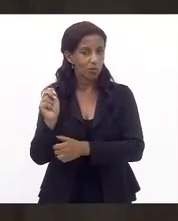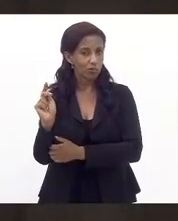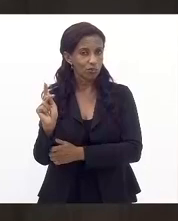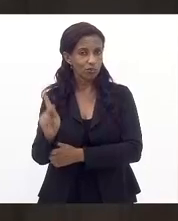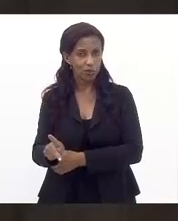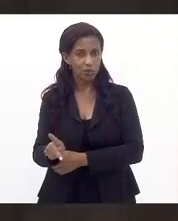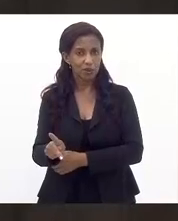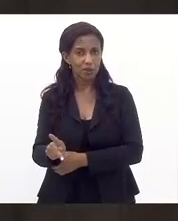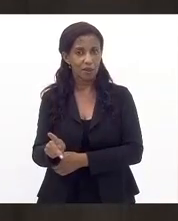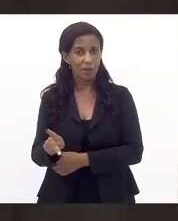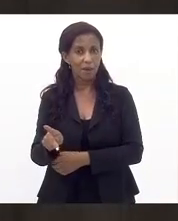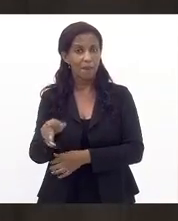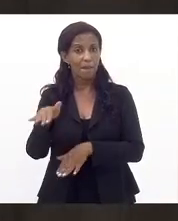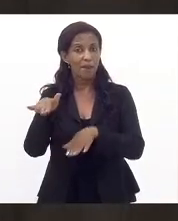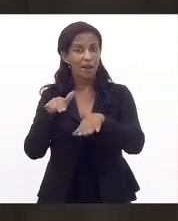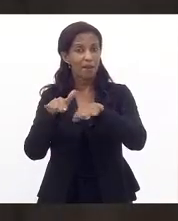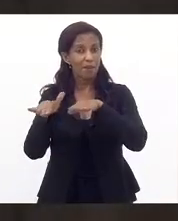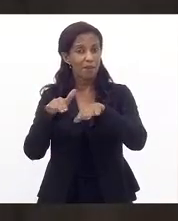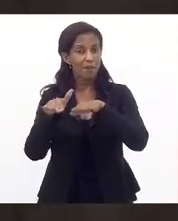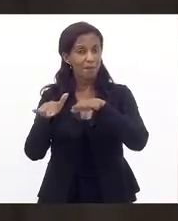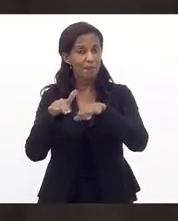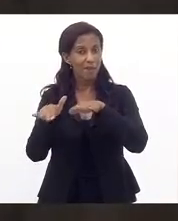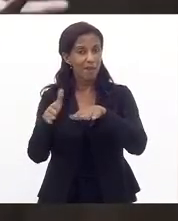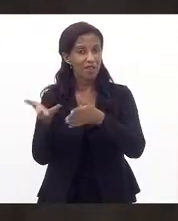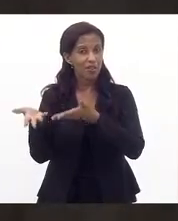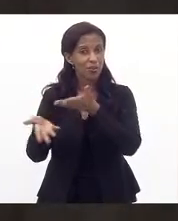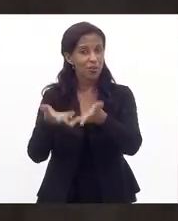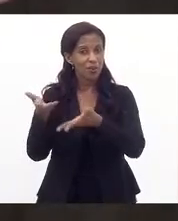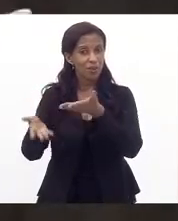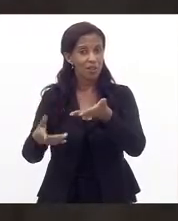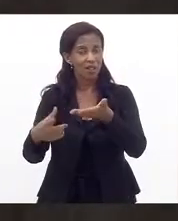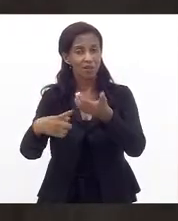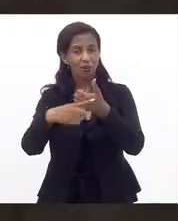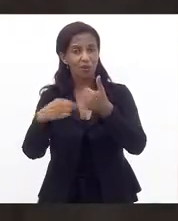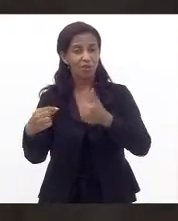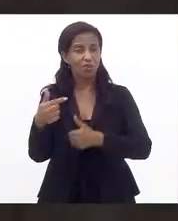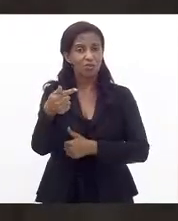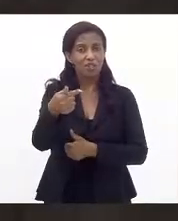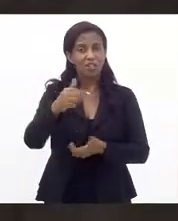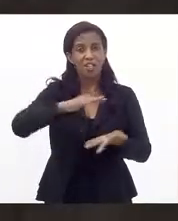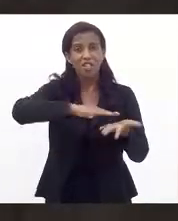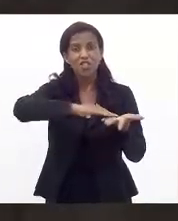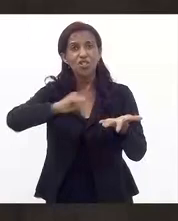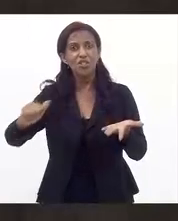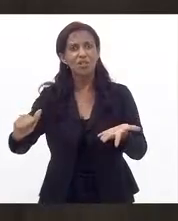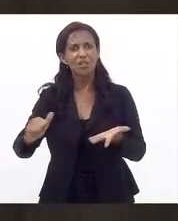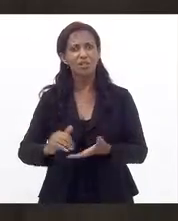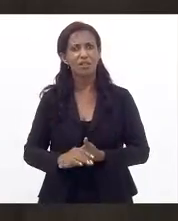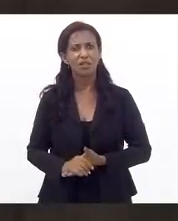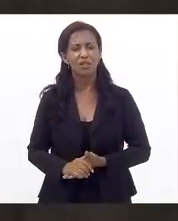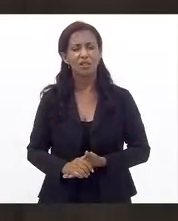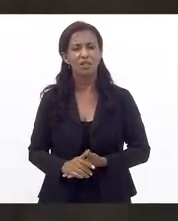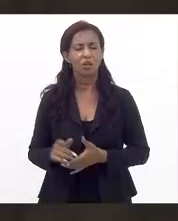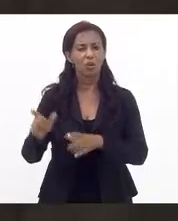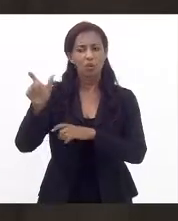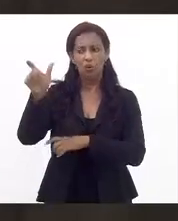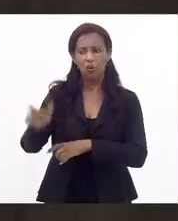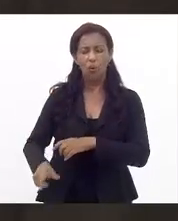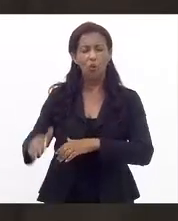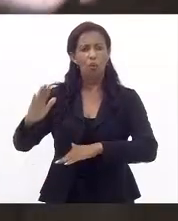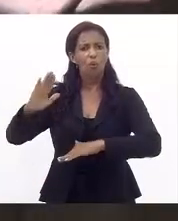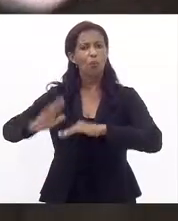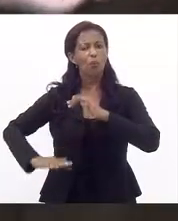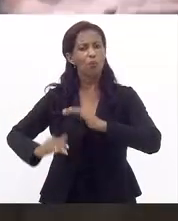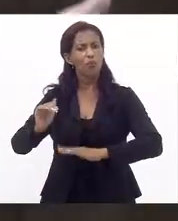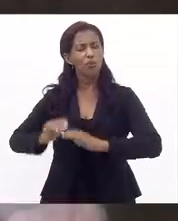aposentadoria pela média aritmética de que trata o artigo sétimo ele tá excluindo o servidor que pode